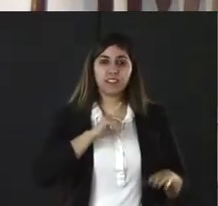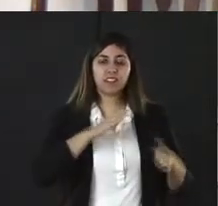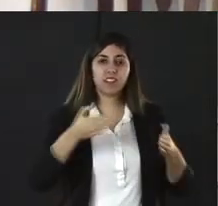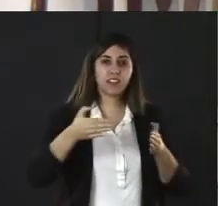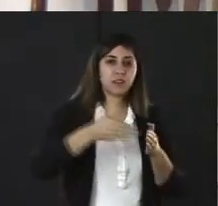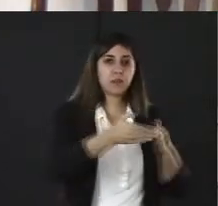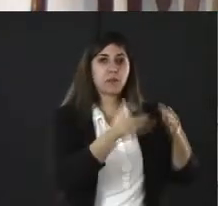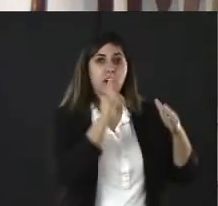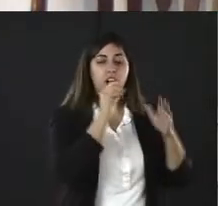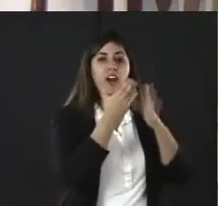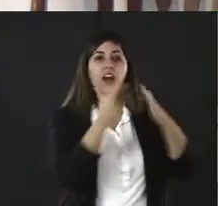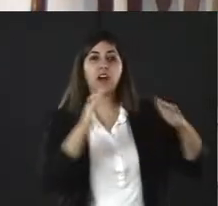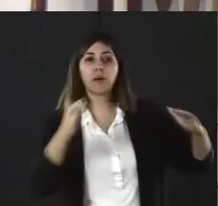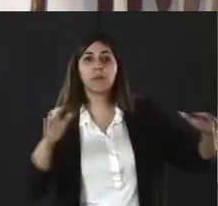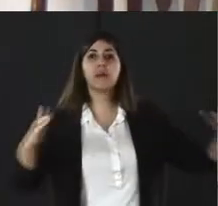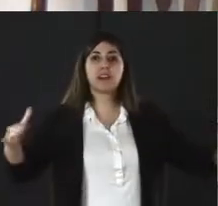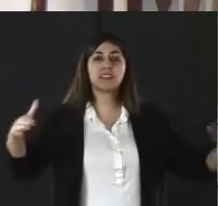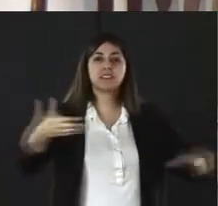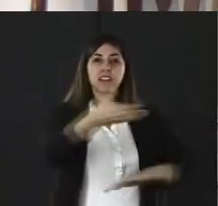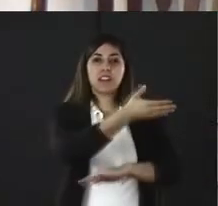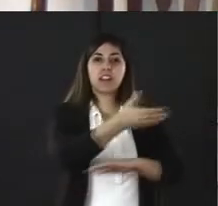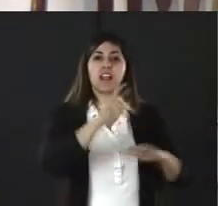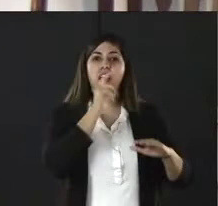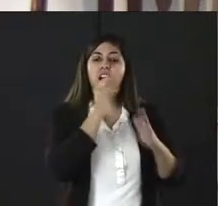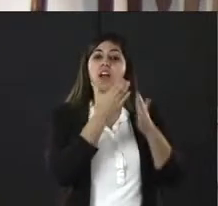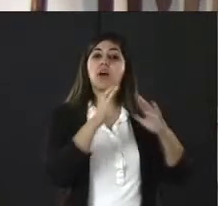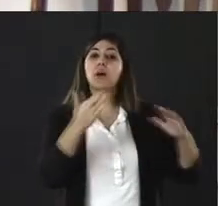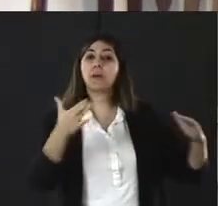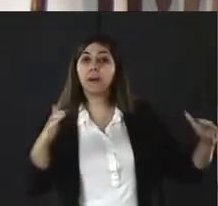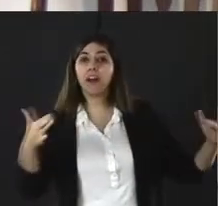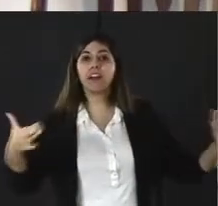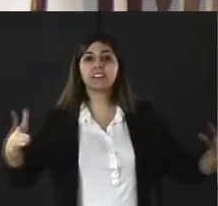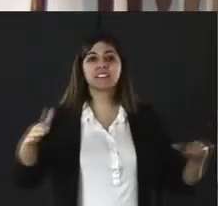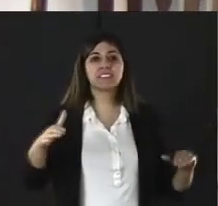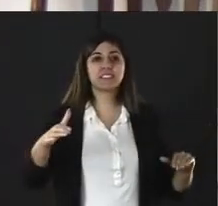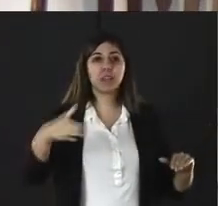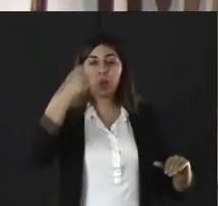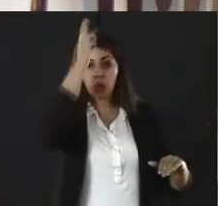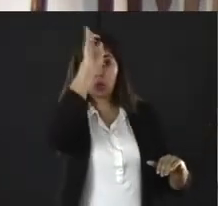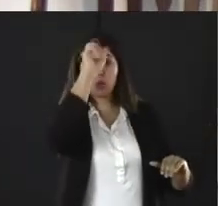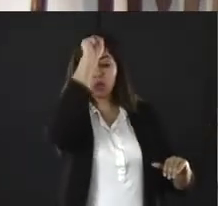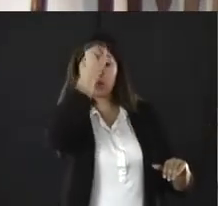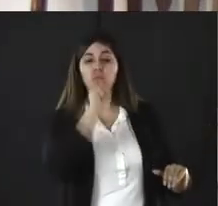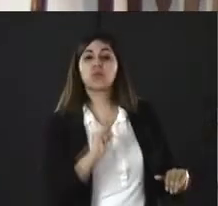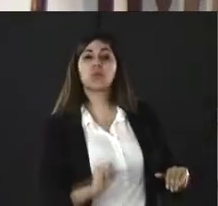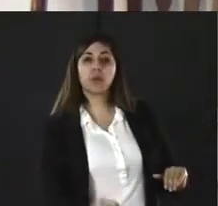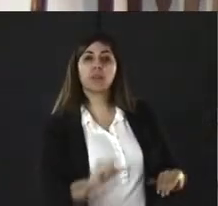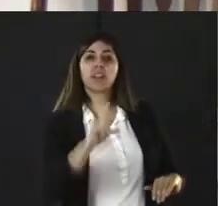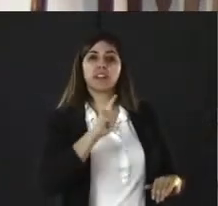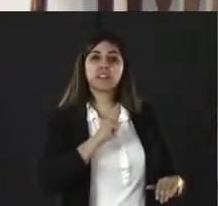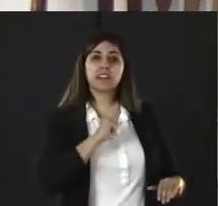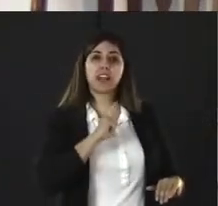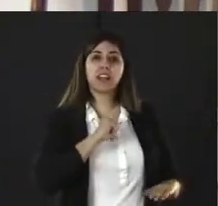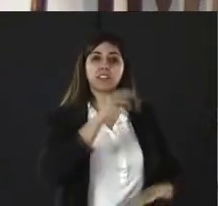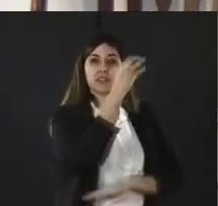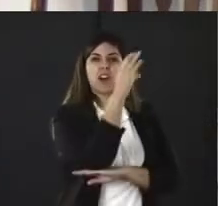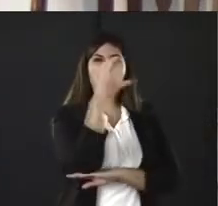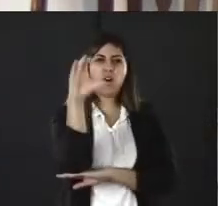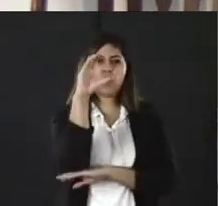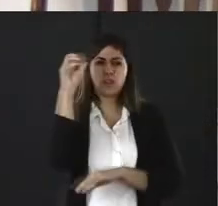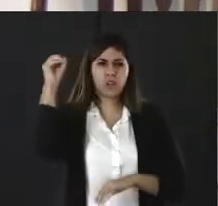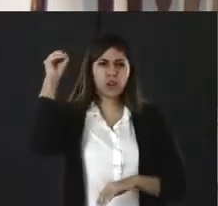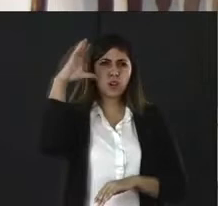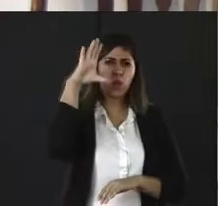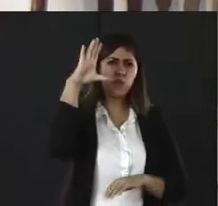em laguna santa catarina meu querido estado minha bela e santa catarina oi e o farol de santa marta tem um